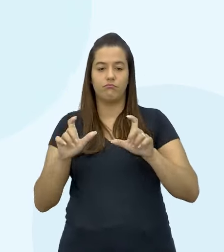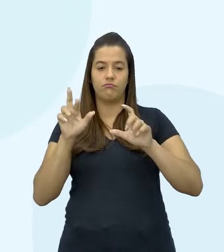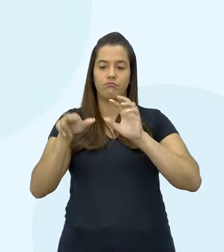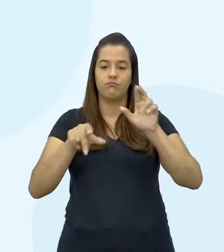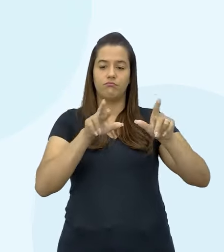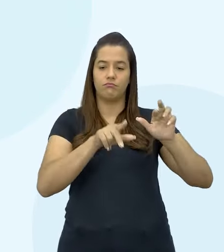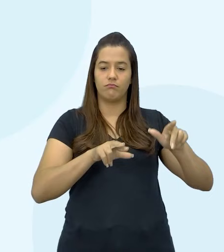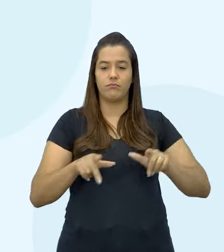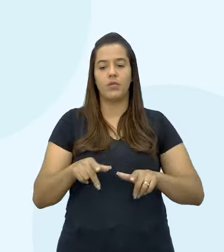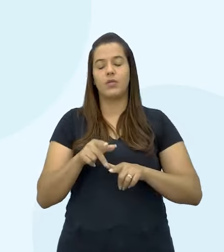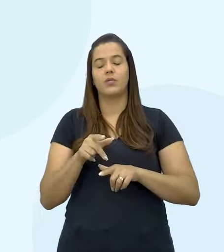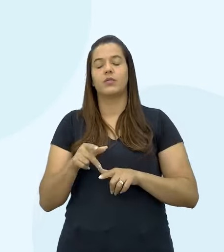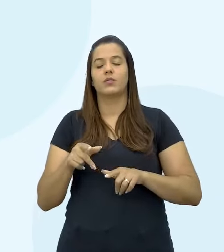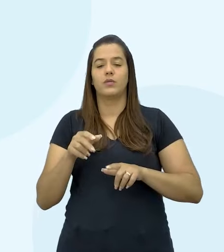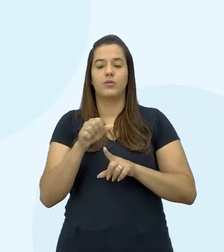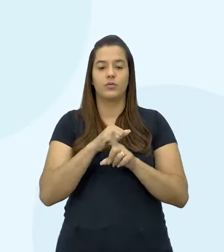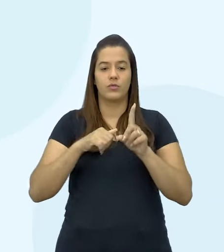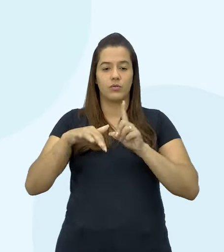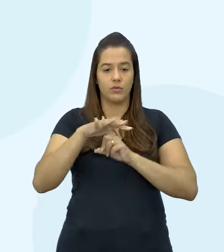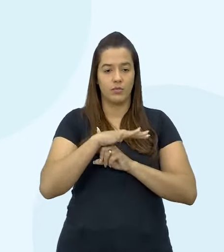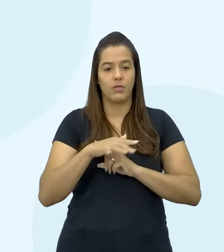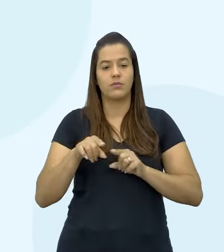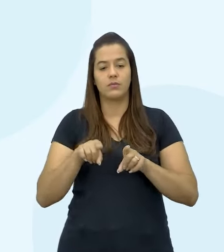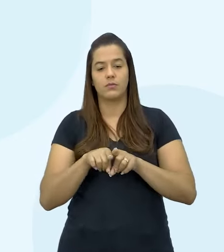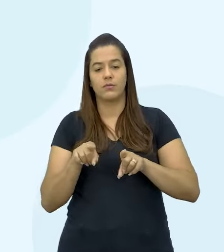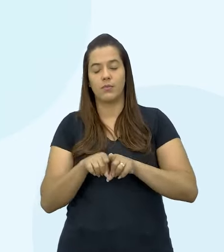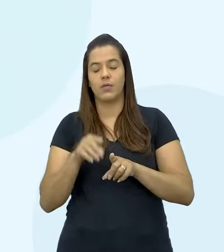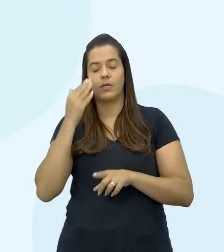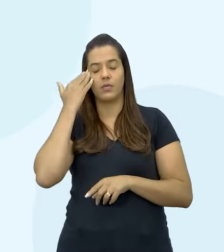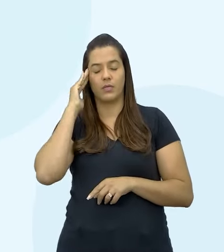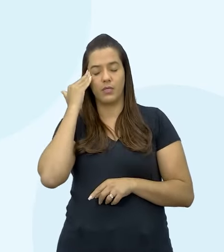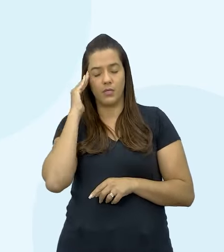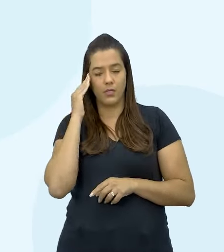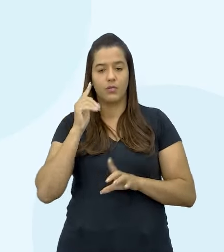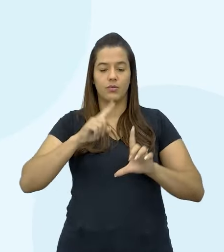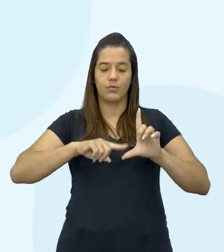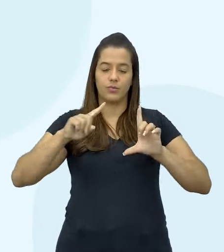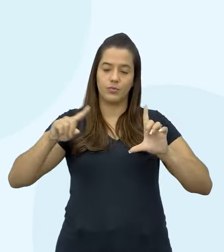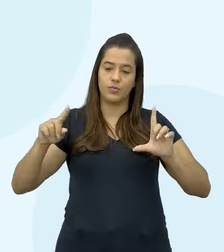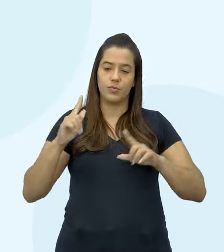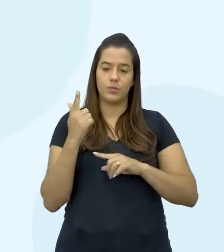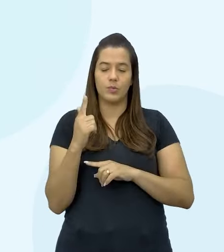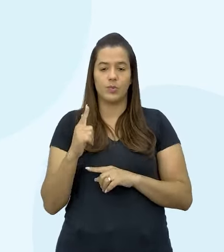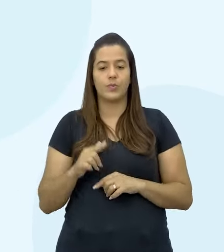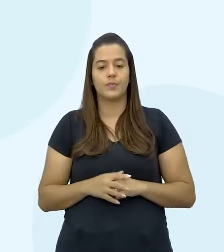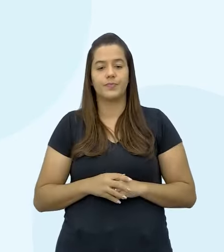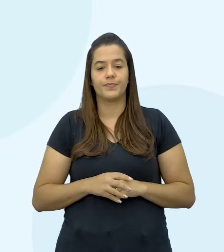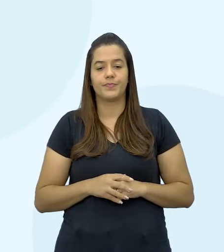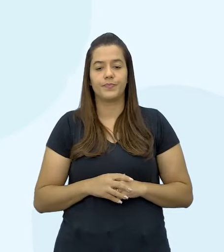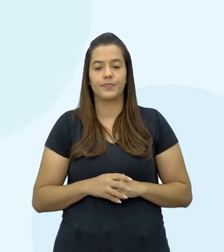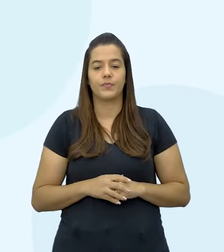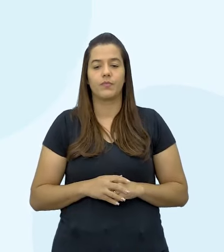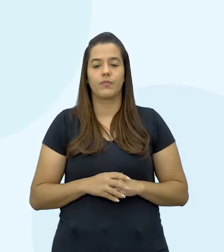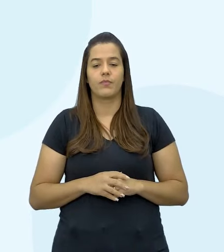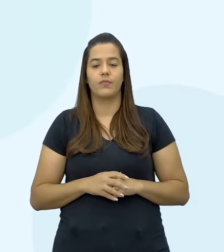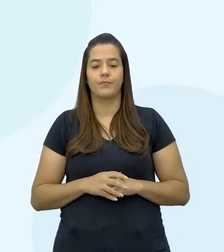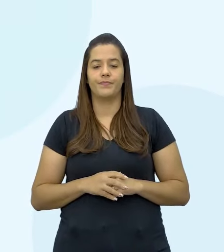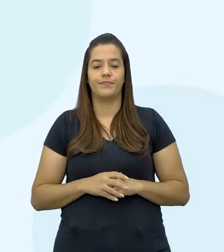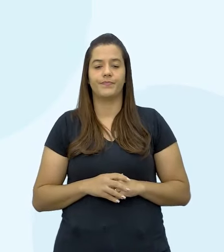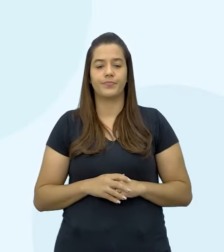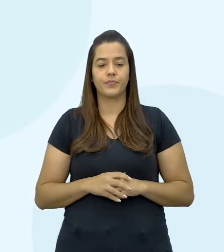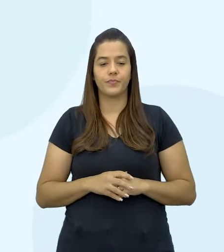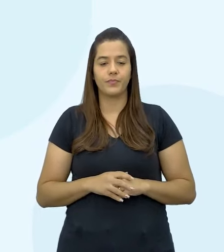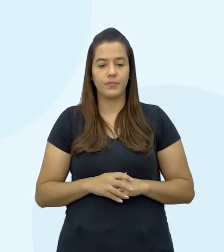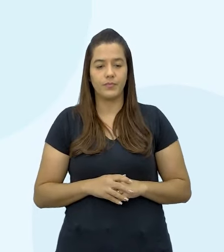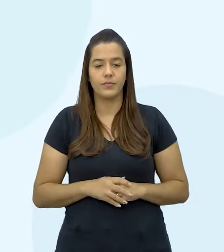sociedades e contribuições dos conceitos geográficos para a contribuição dos conceitos